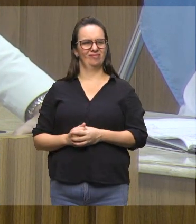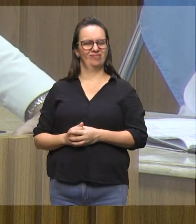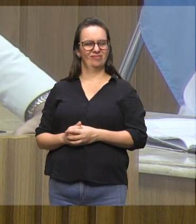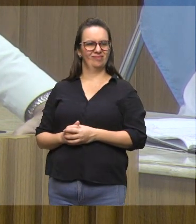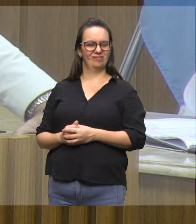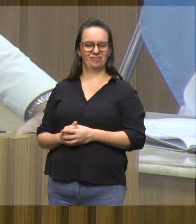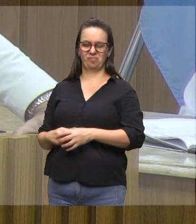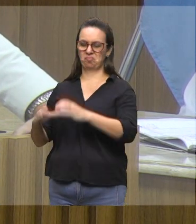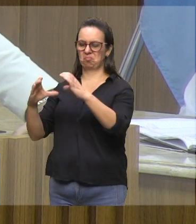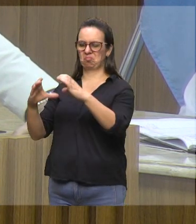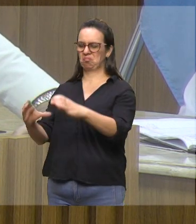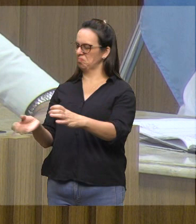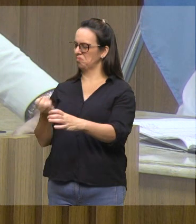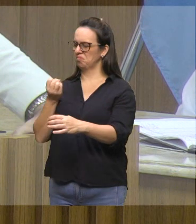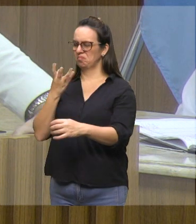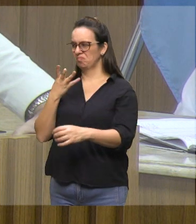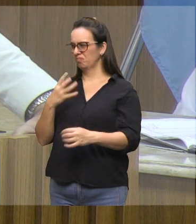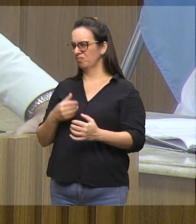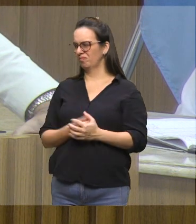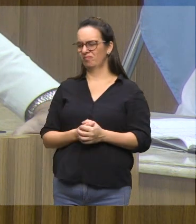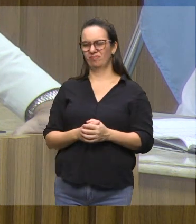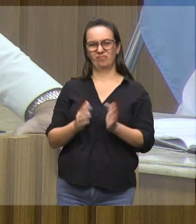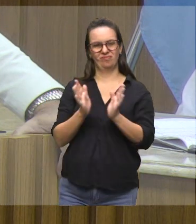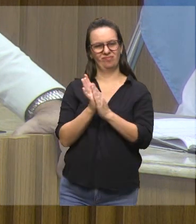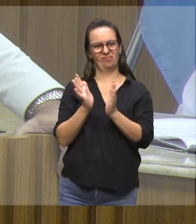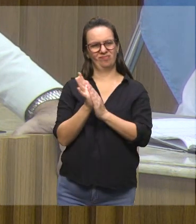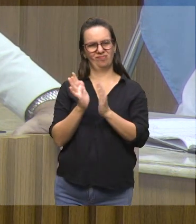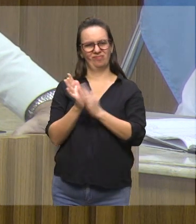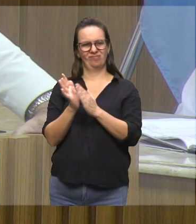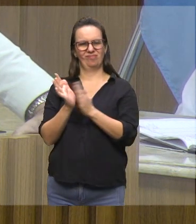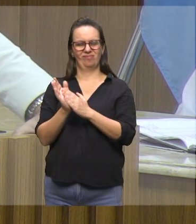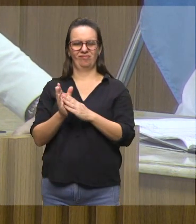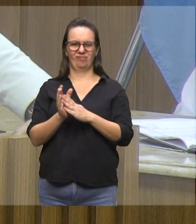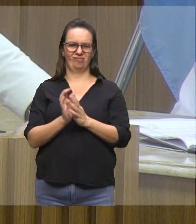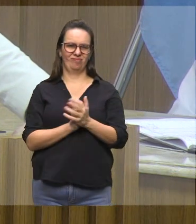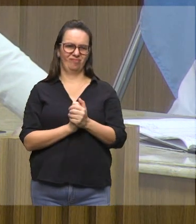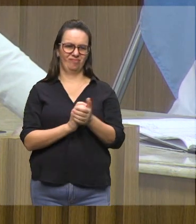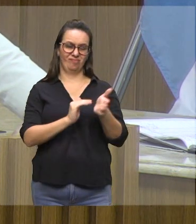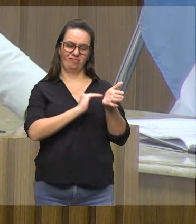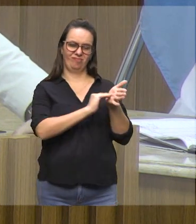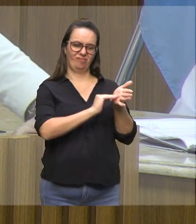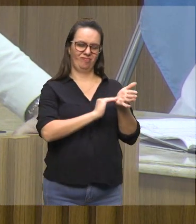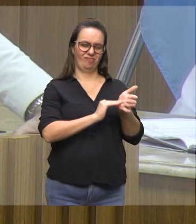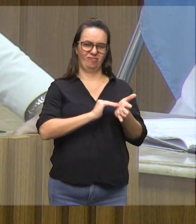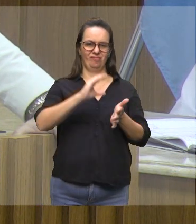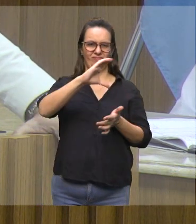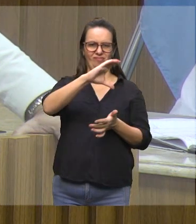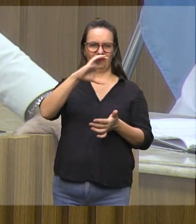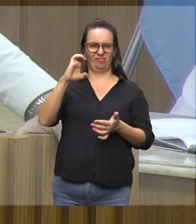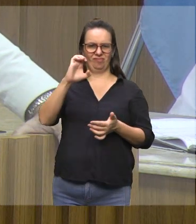Cezinha. Parabéns, prefeito municipal, que apostou no Cezinha,